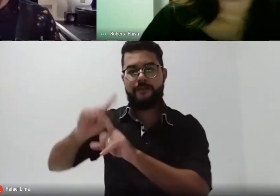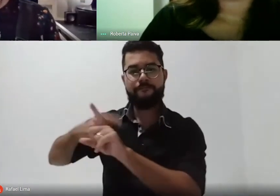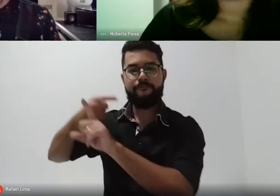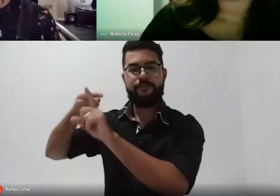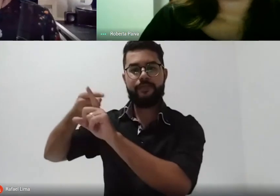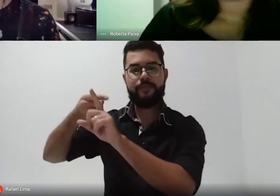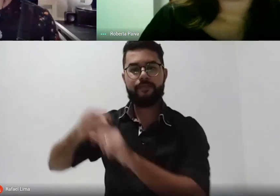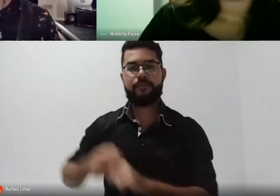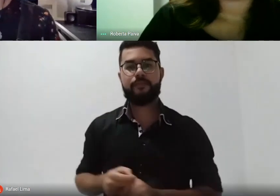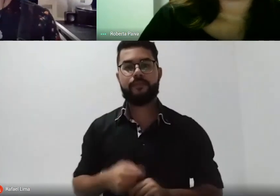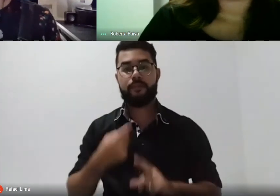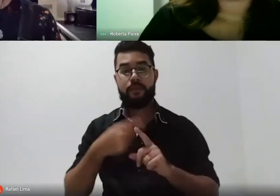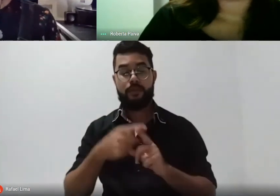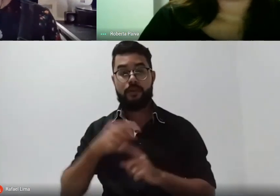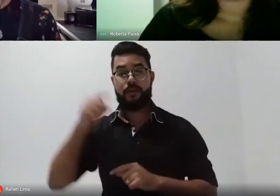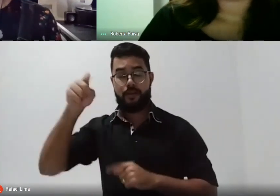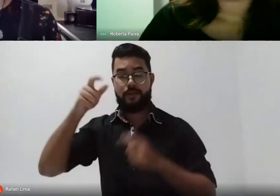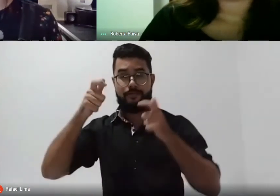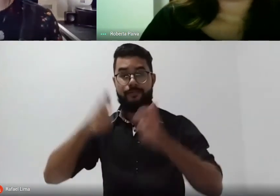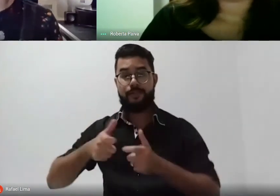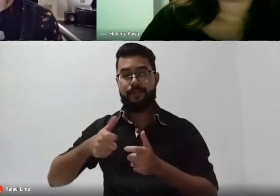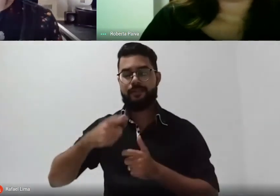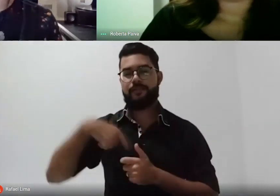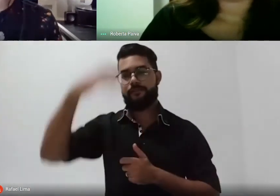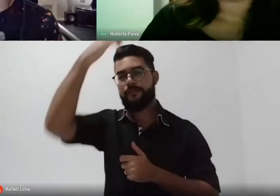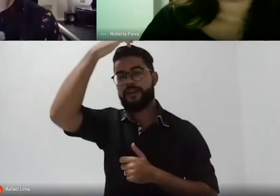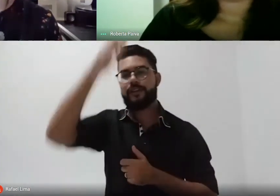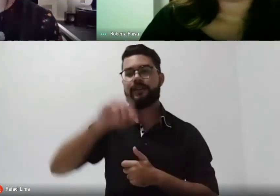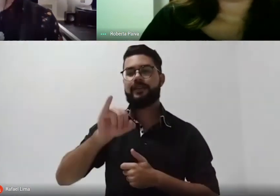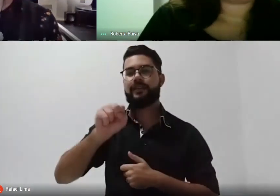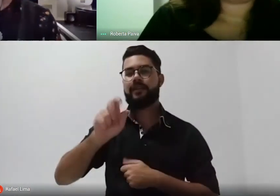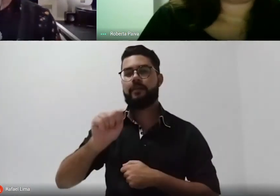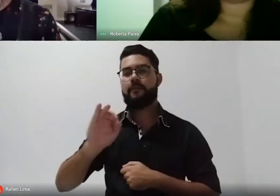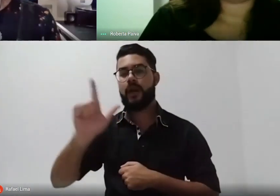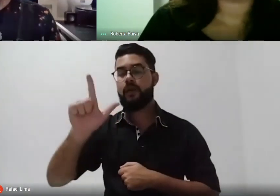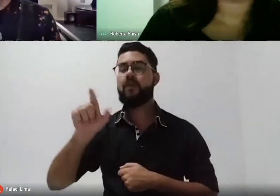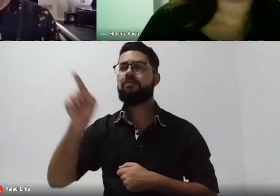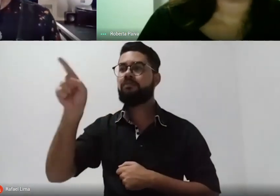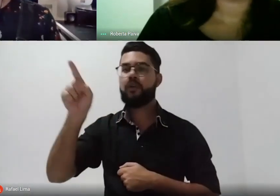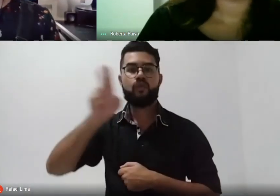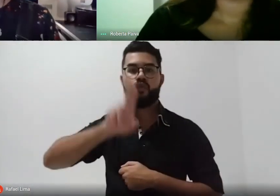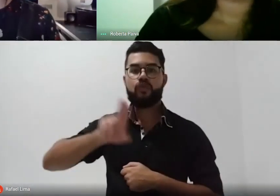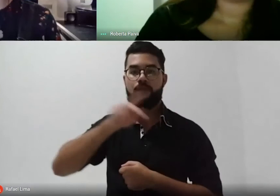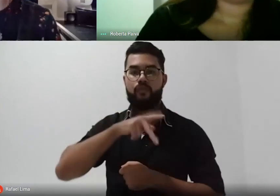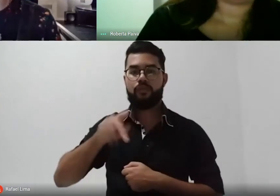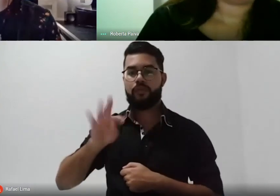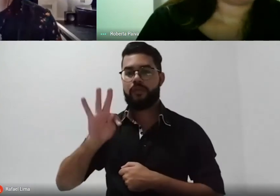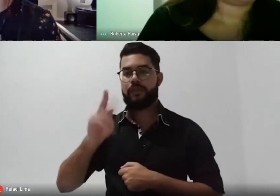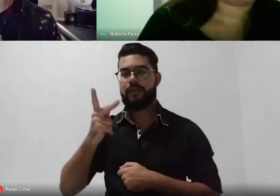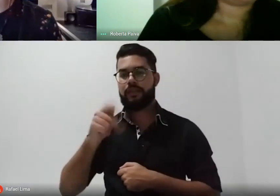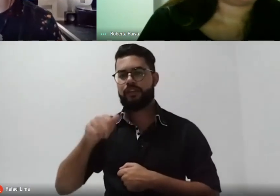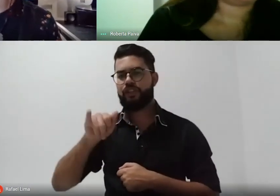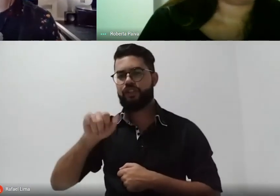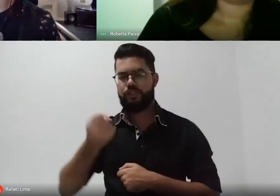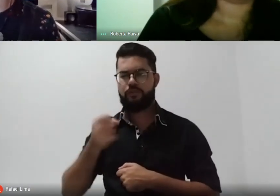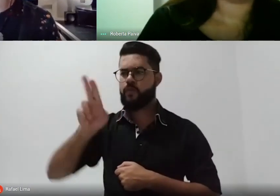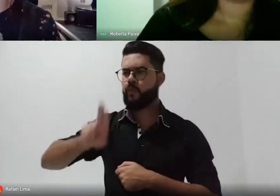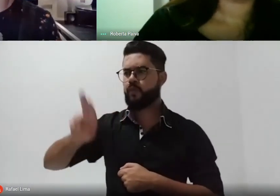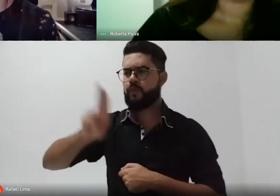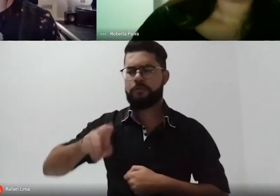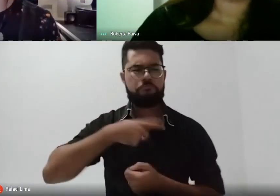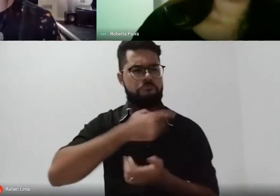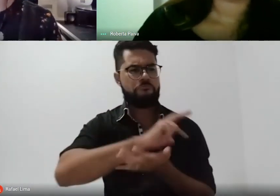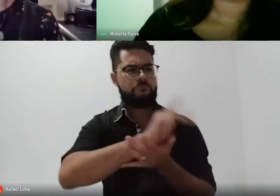lá em Princesa Isabel, que a professora Thais, ela vive de projeto de extensão com o professor Arthur também, e outros professores, né? O campus ele é